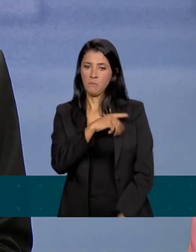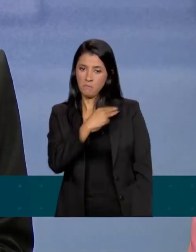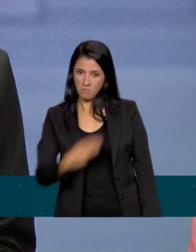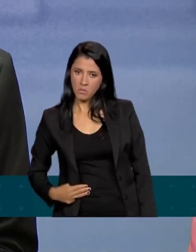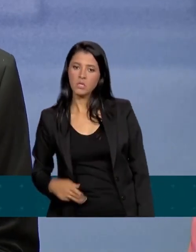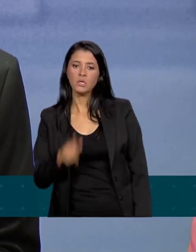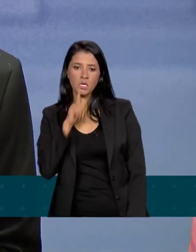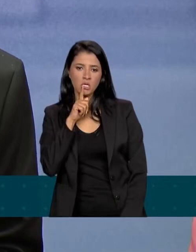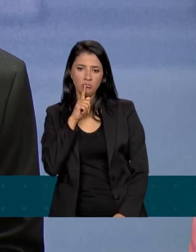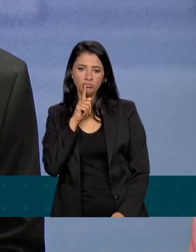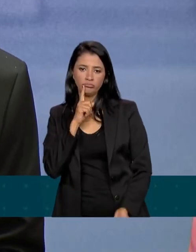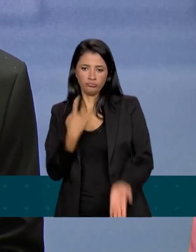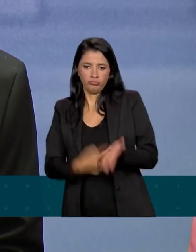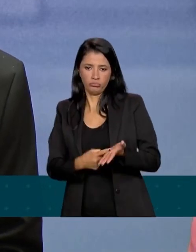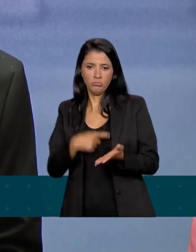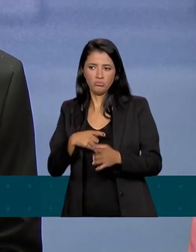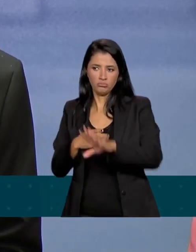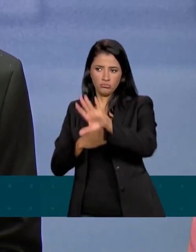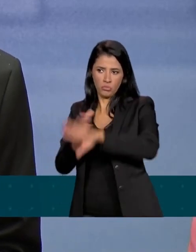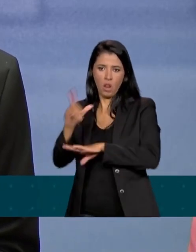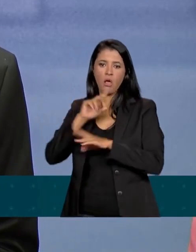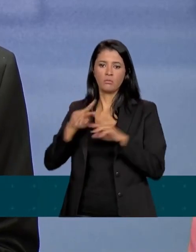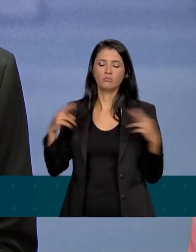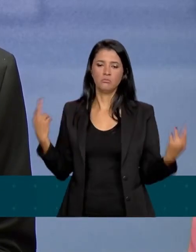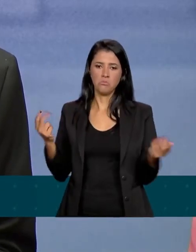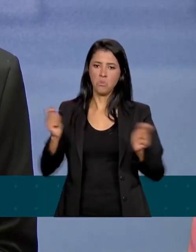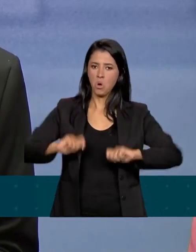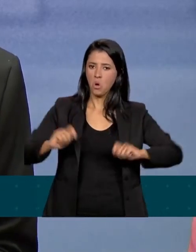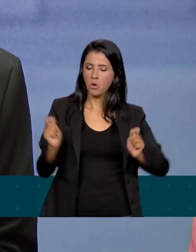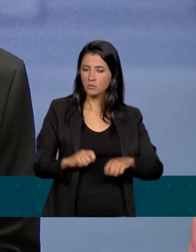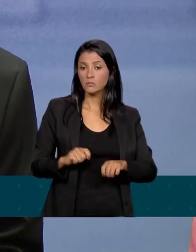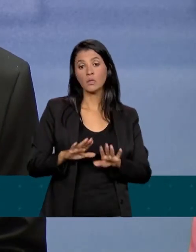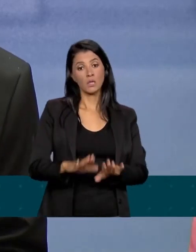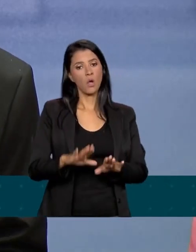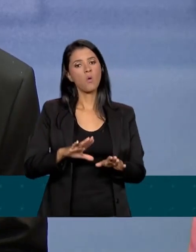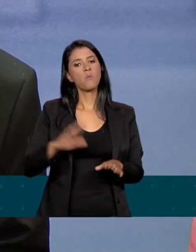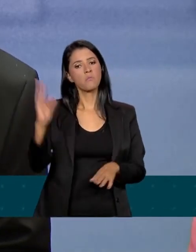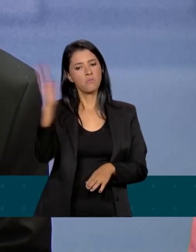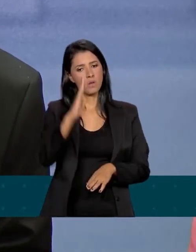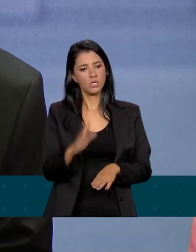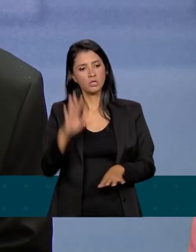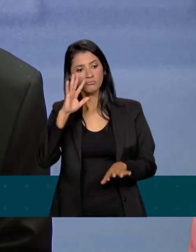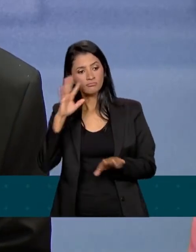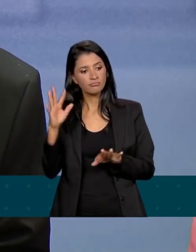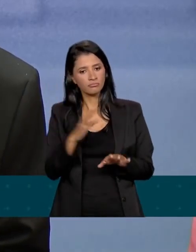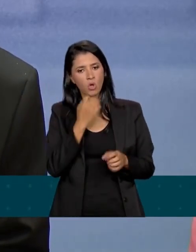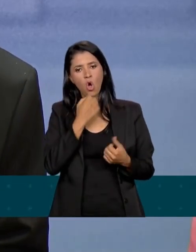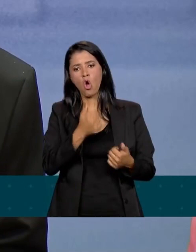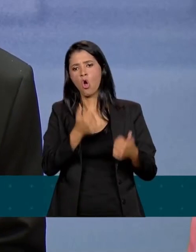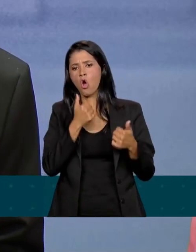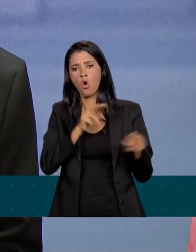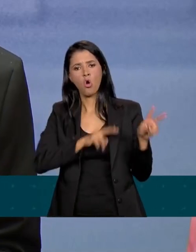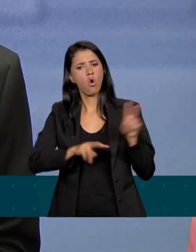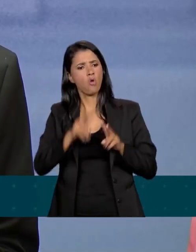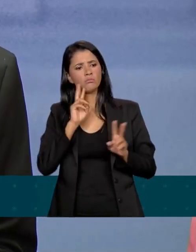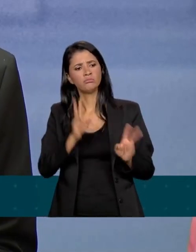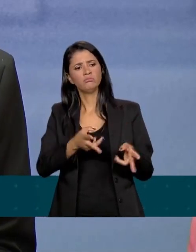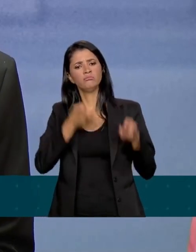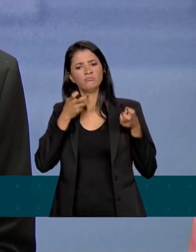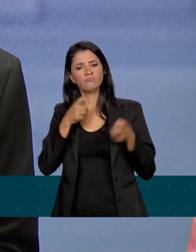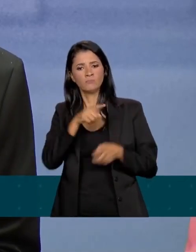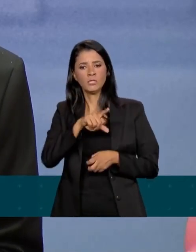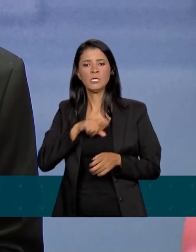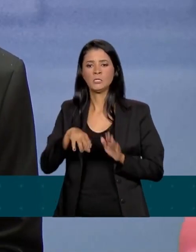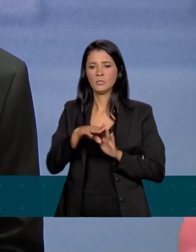estar nessa reunião paralela. Portanto, o Brasil terá uma visibilidade muito grande nessa agenda